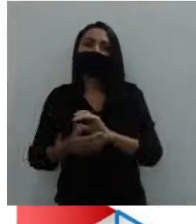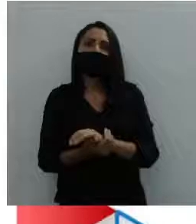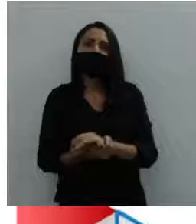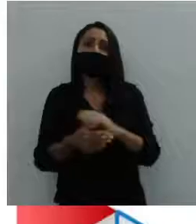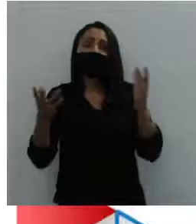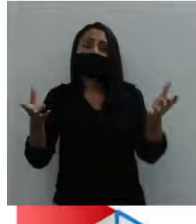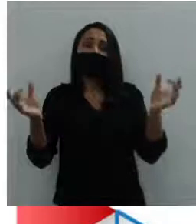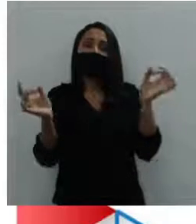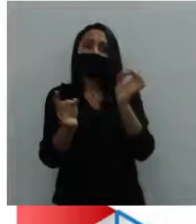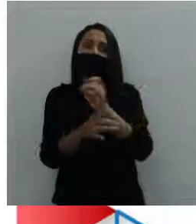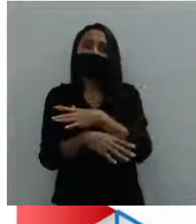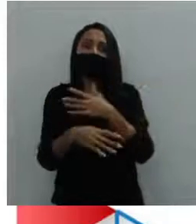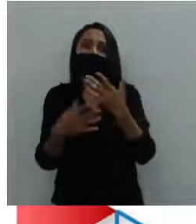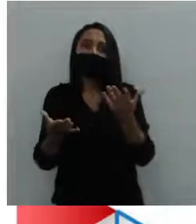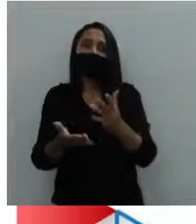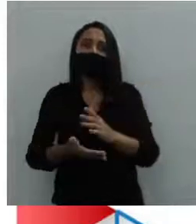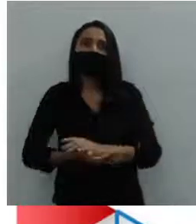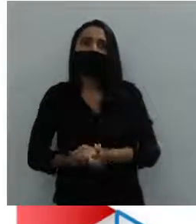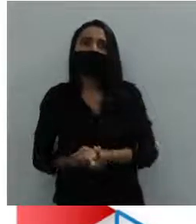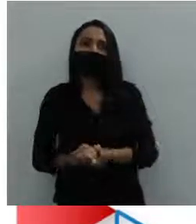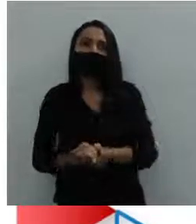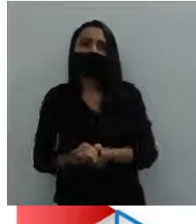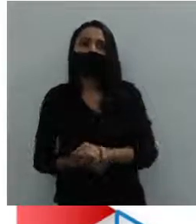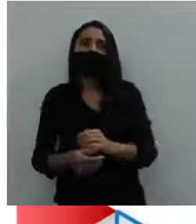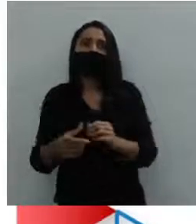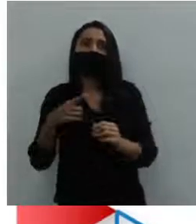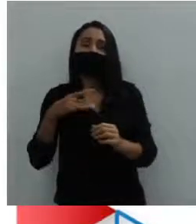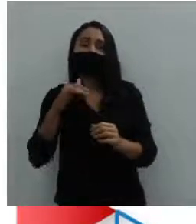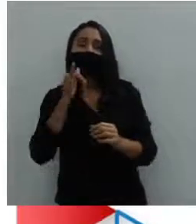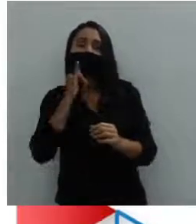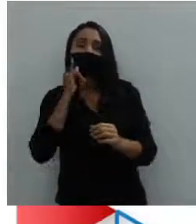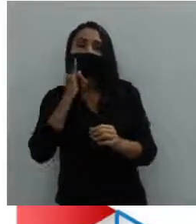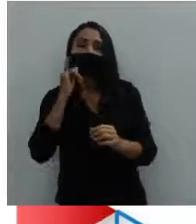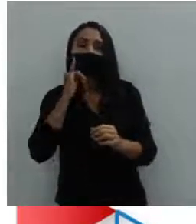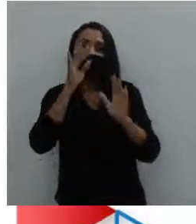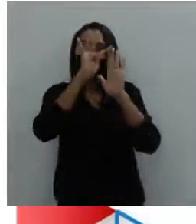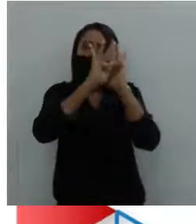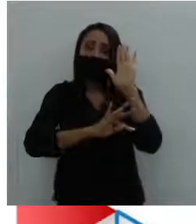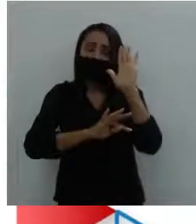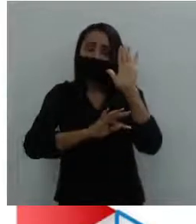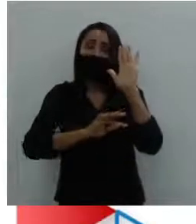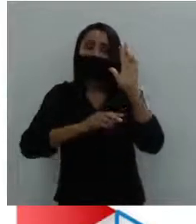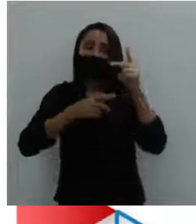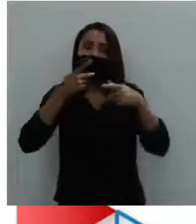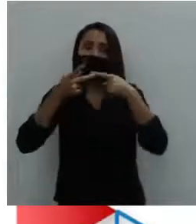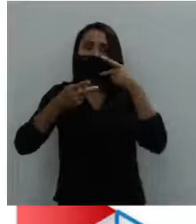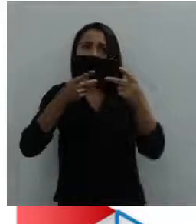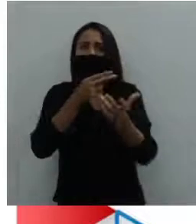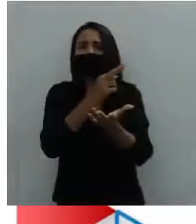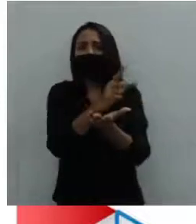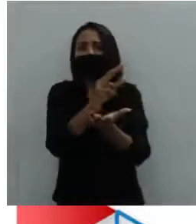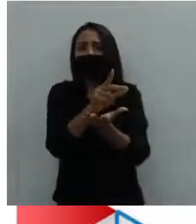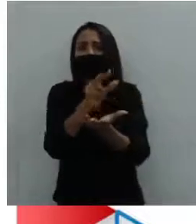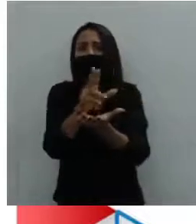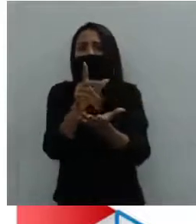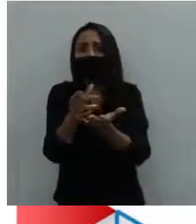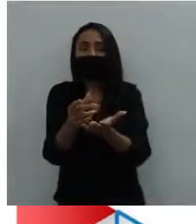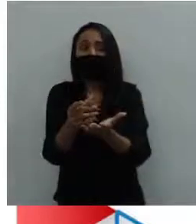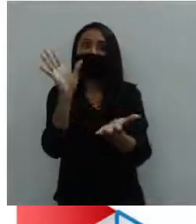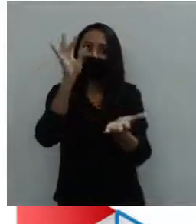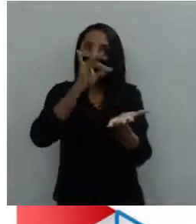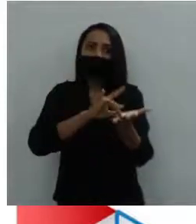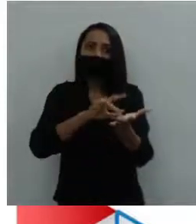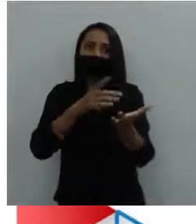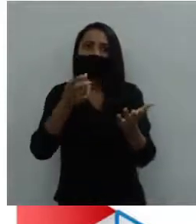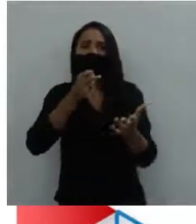para fechar, olhando aqui na tela, nós temos vários exemplos de textos orais, vários denotativos. Aí nós